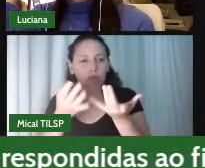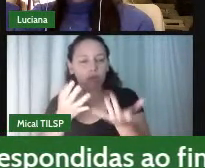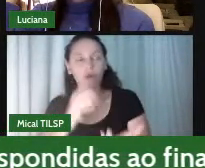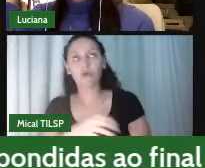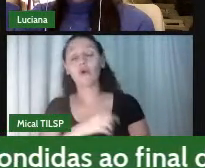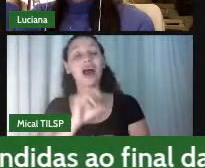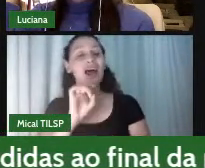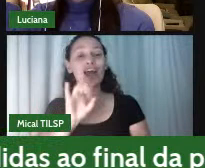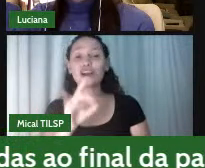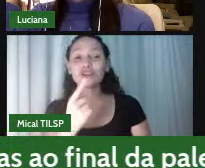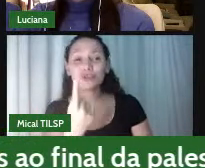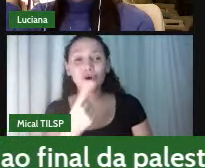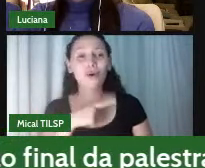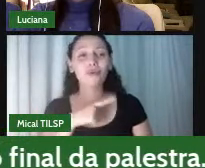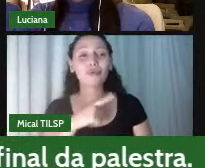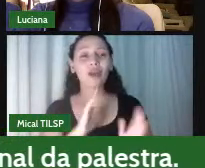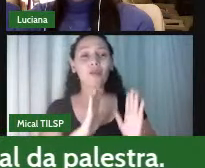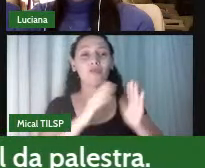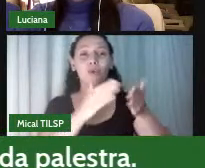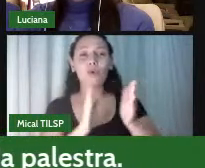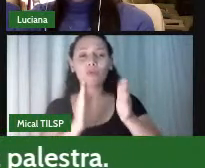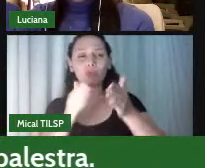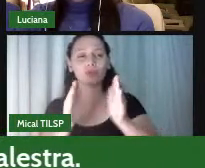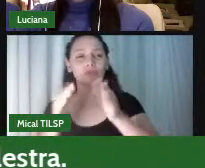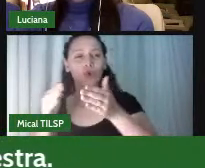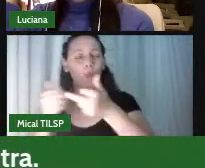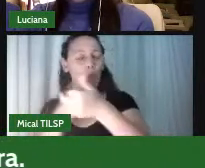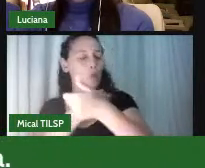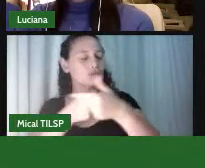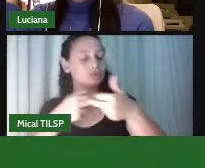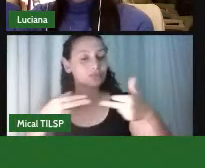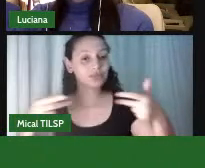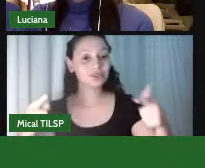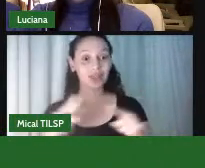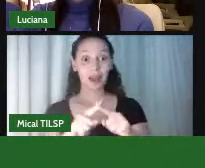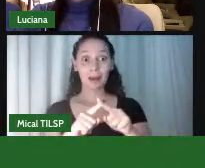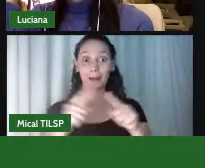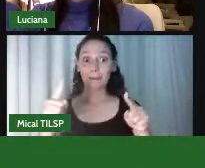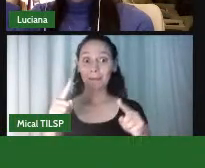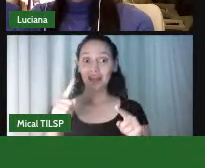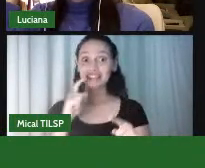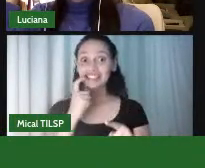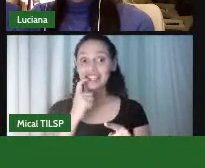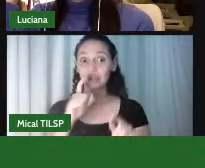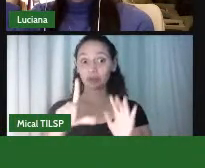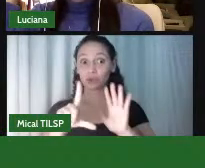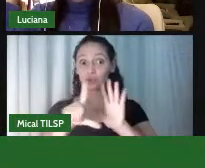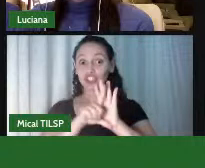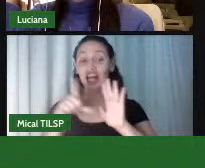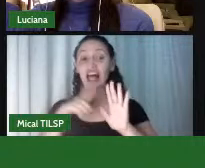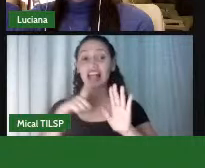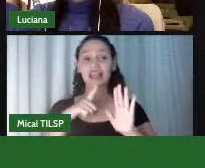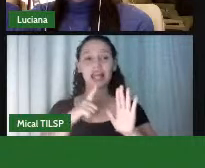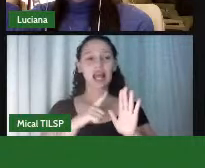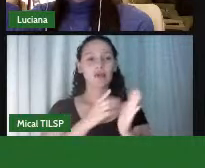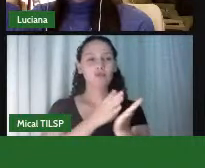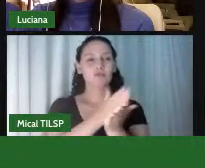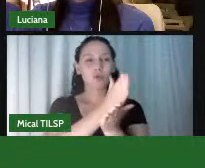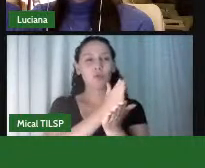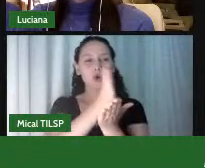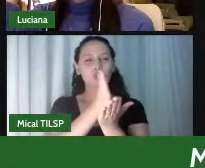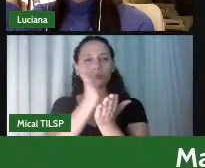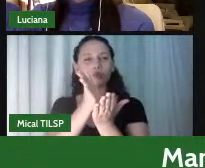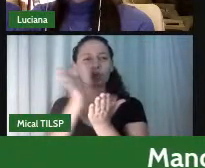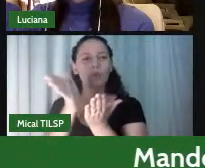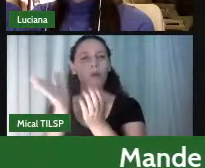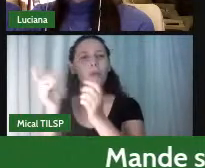dos tipos de cargos e funções que a gente pode ter, mas a odontologia legal tem muito mais, muitas possibilidades e ela vem